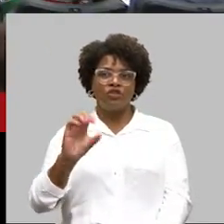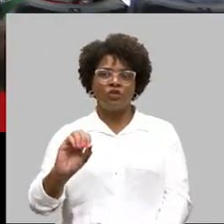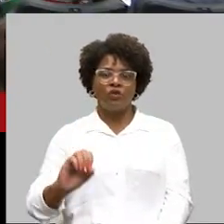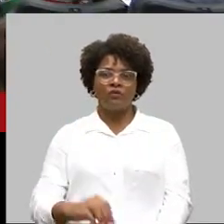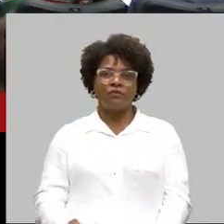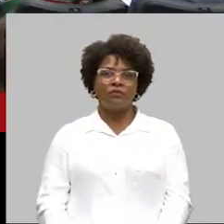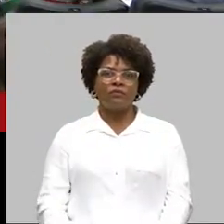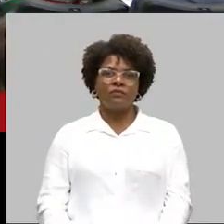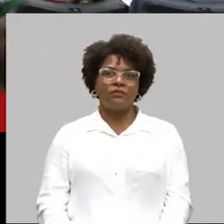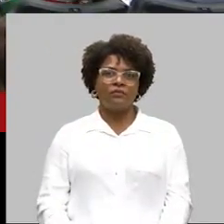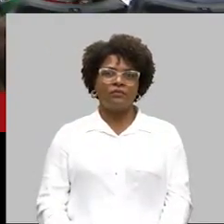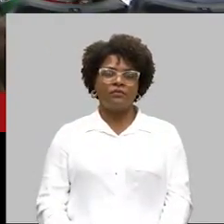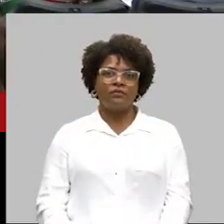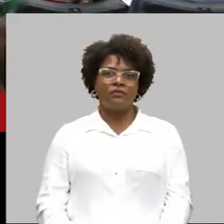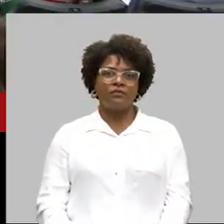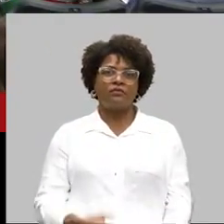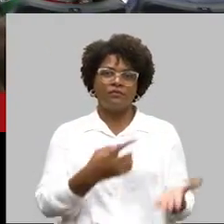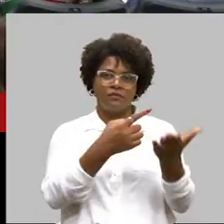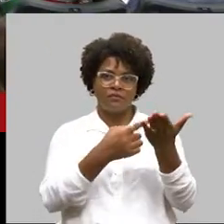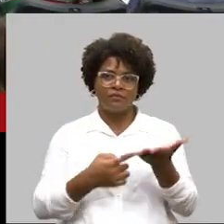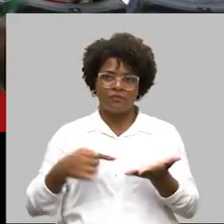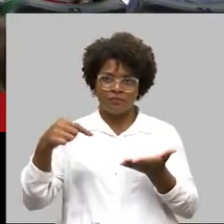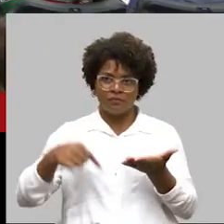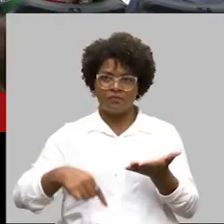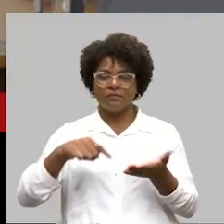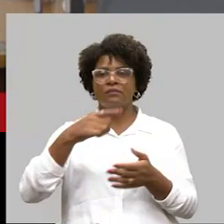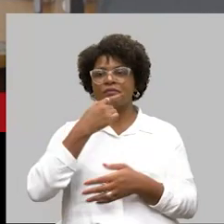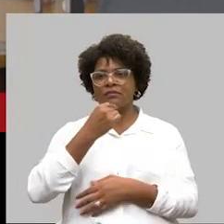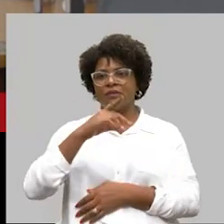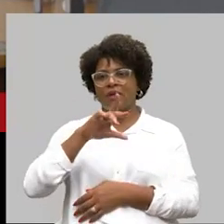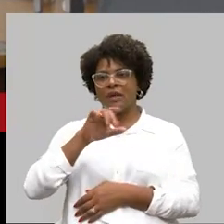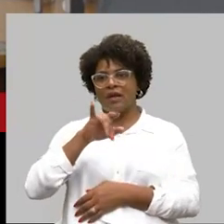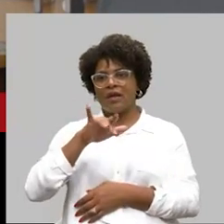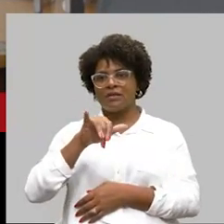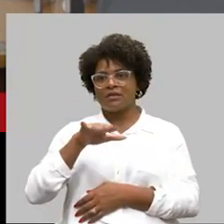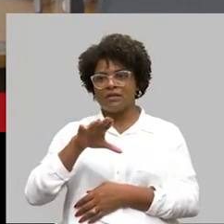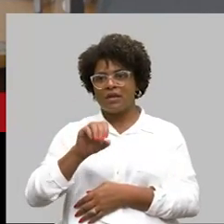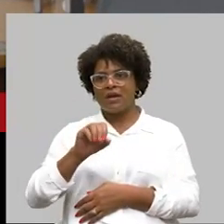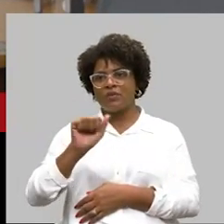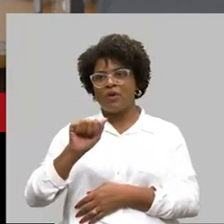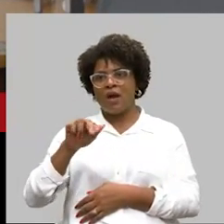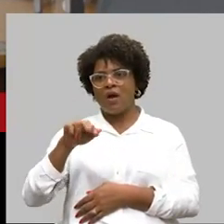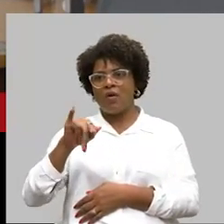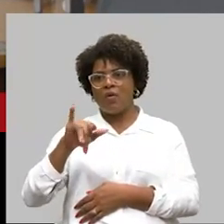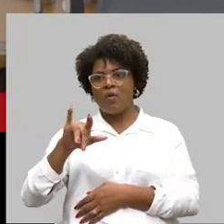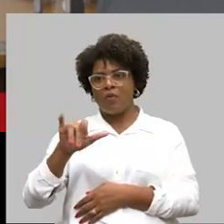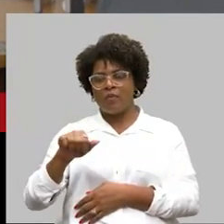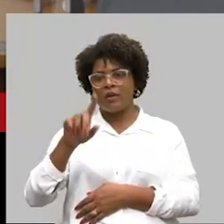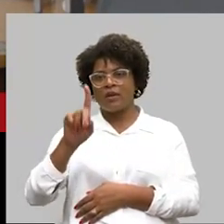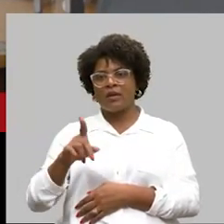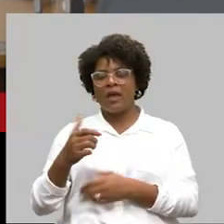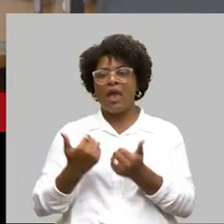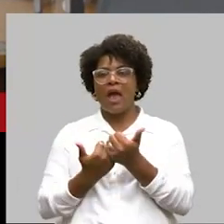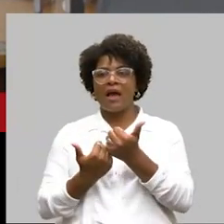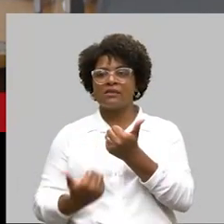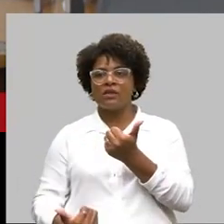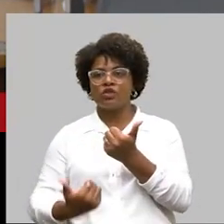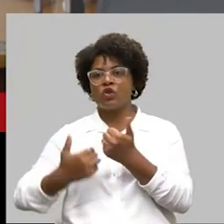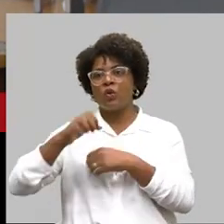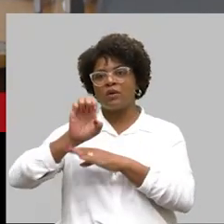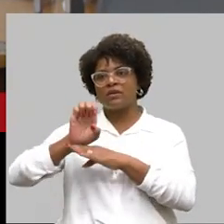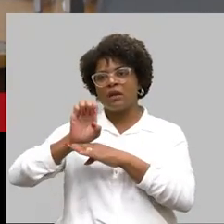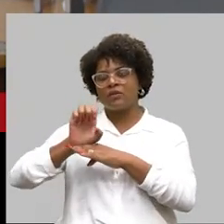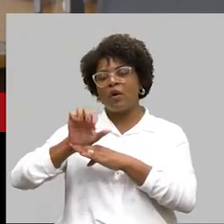mu convidamos ciano Almeida Nolasco assessor Estadual de juventude Rural da